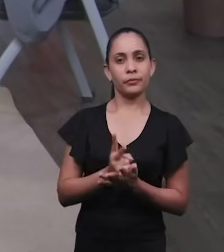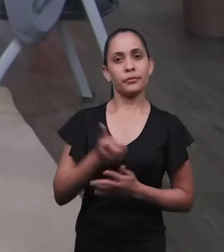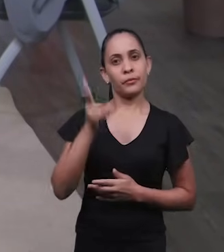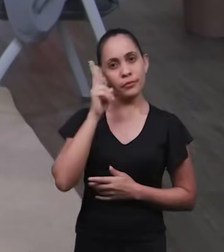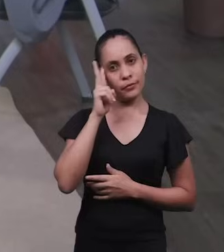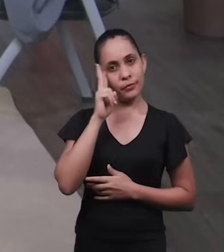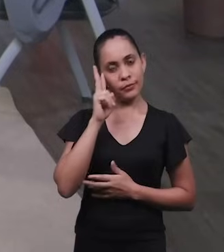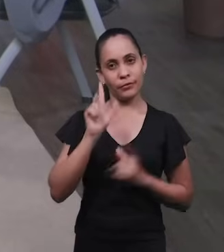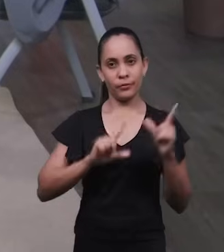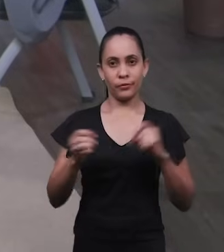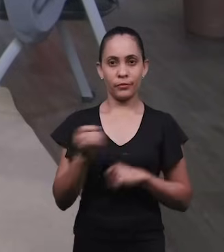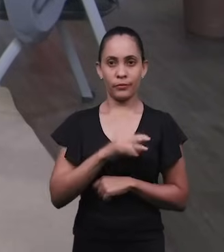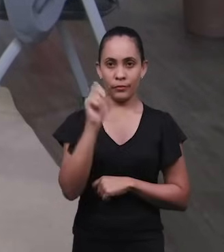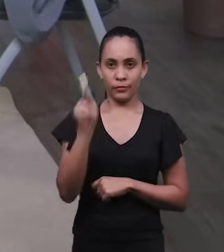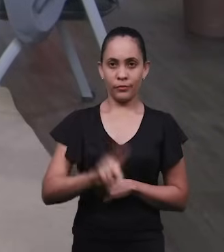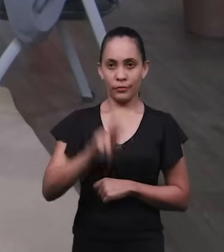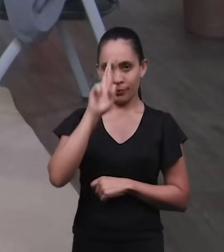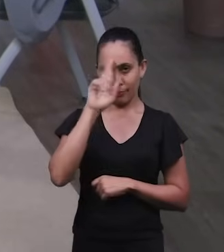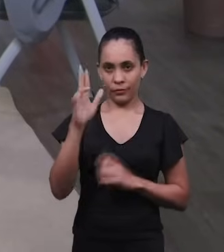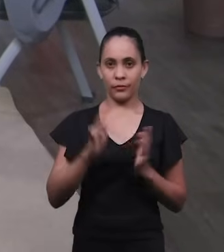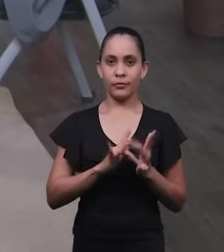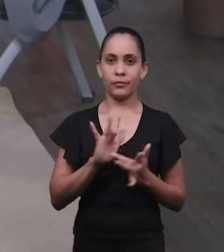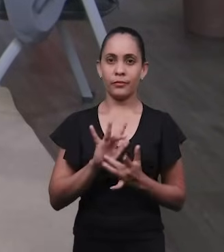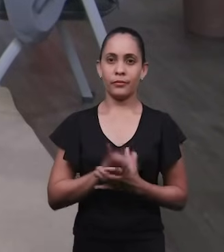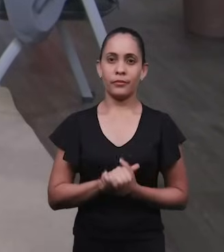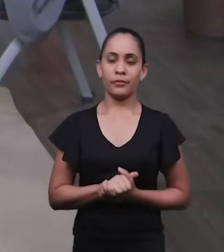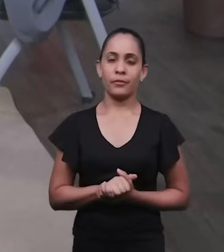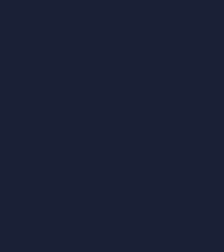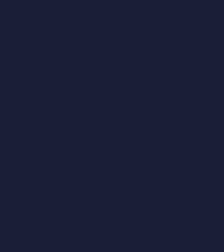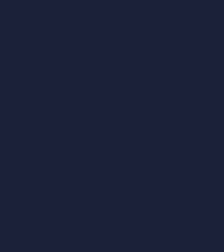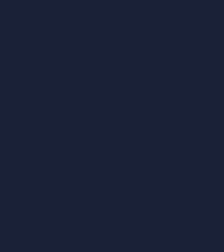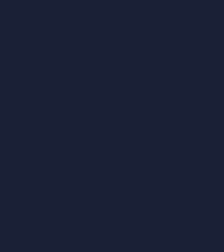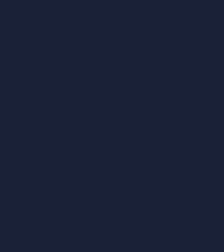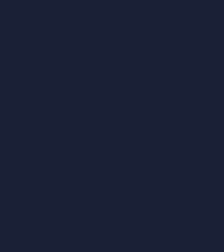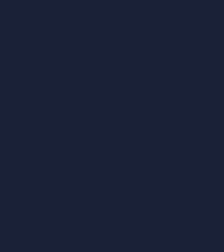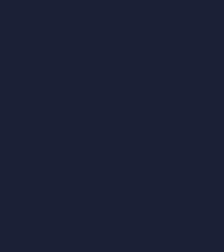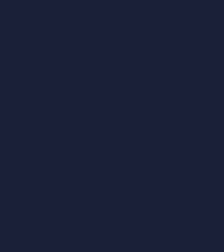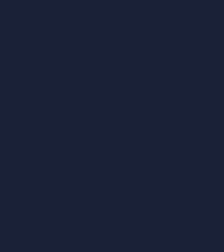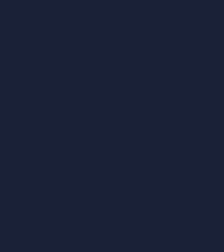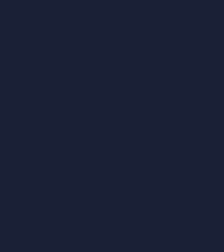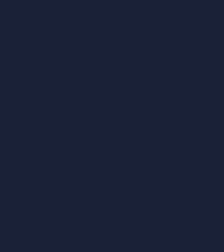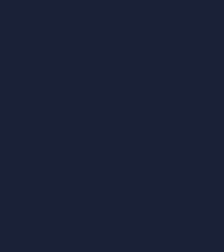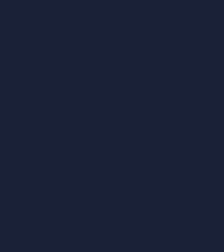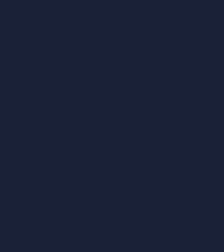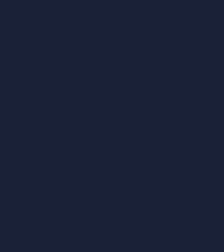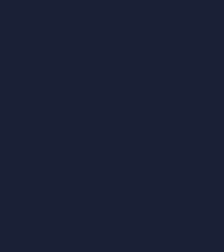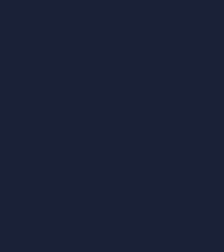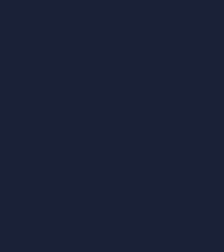programa novo. A paz do Senhor a todos.